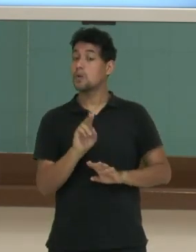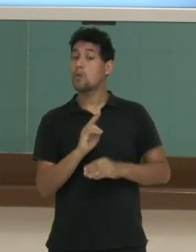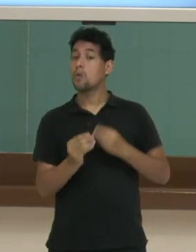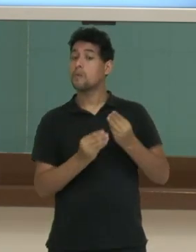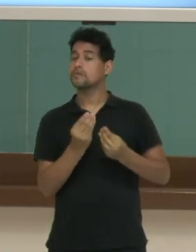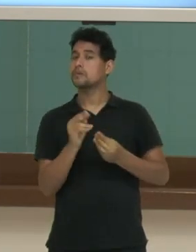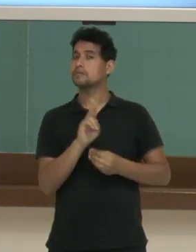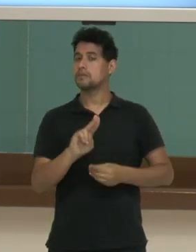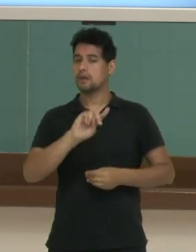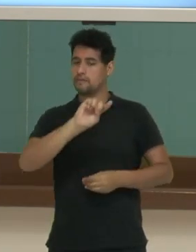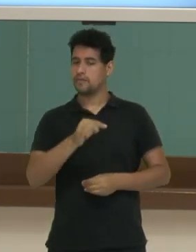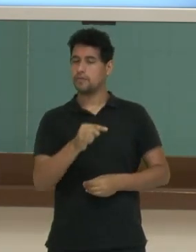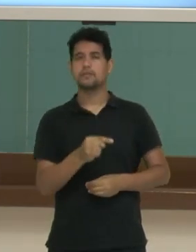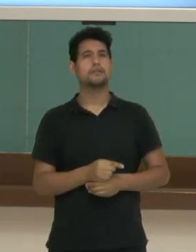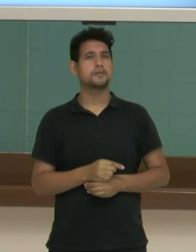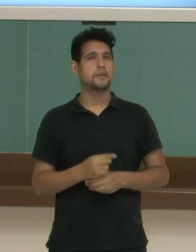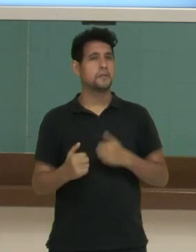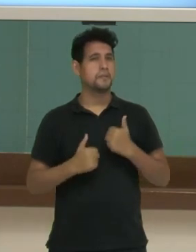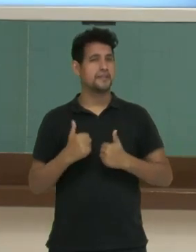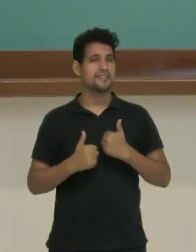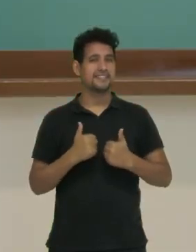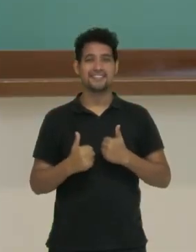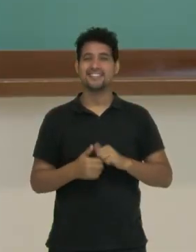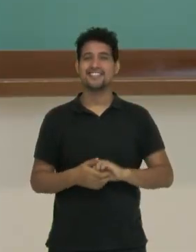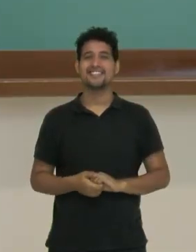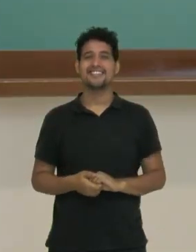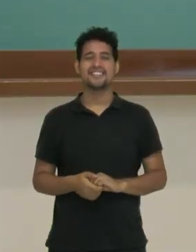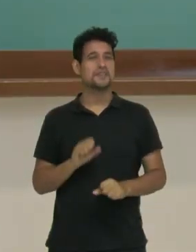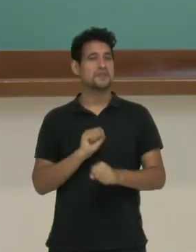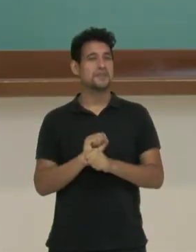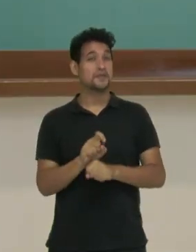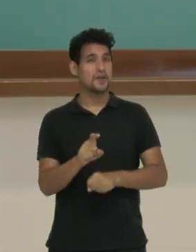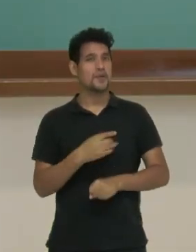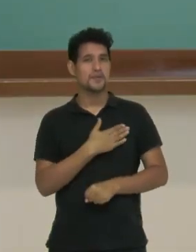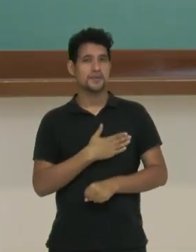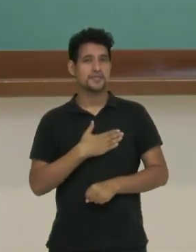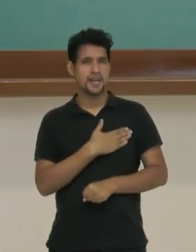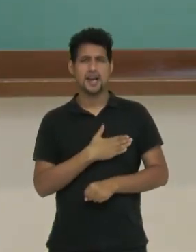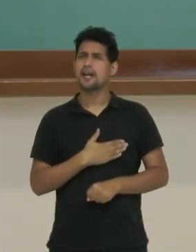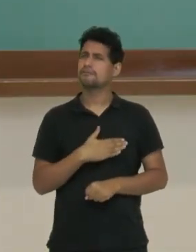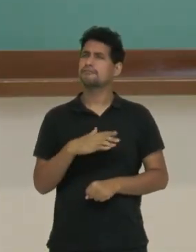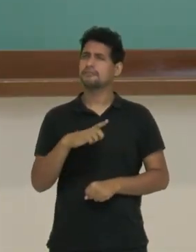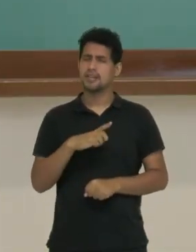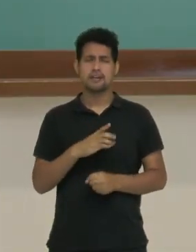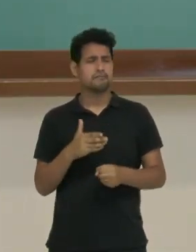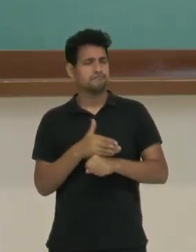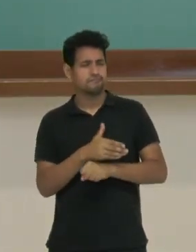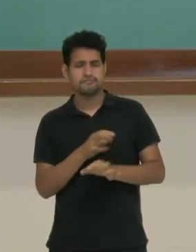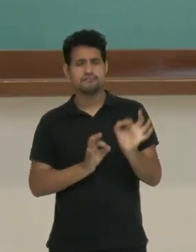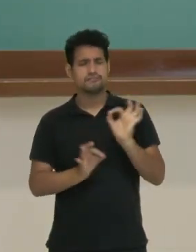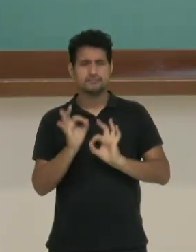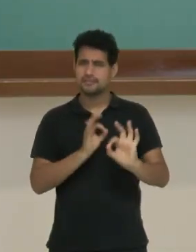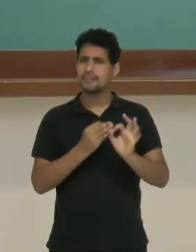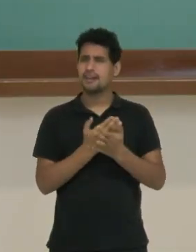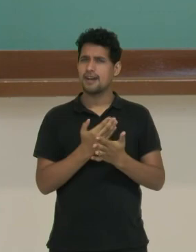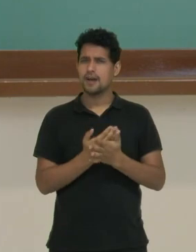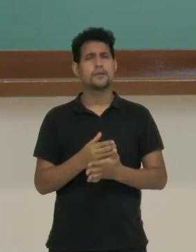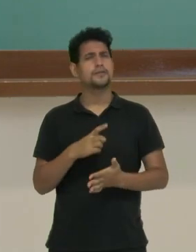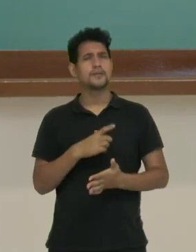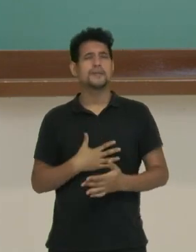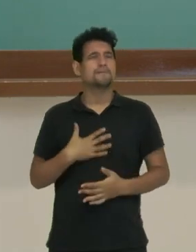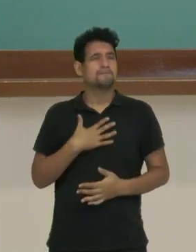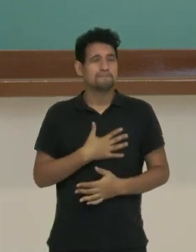da vírgula, tá bom? Belezinha? Então tá bom, gente. Espero que vocês tenham gostado, que vocês tenham participado da aula, que tenham